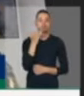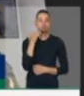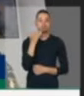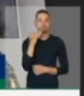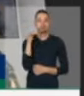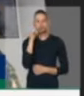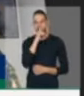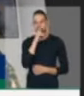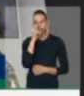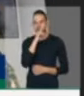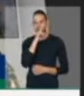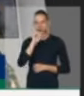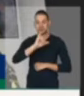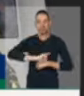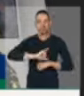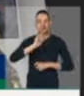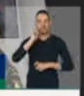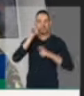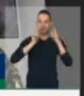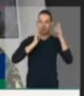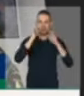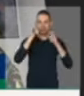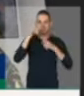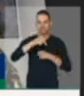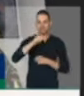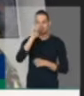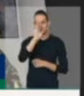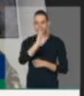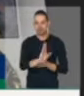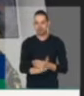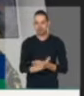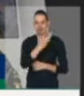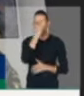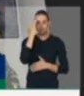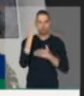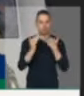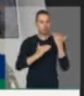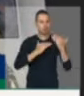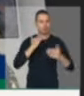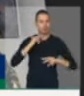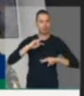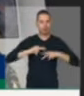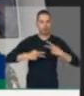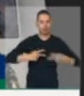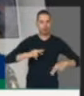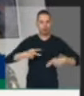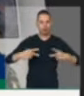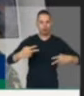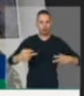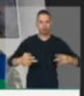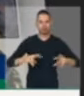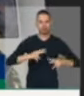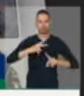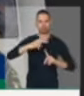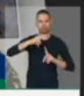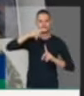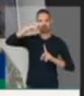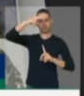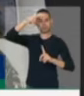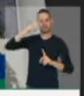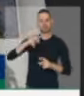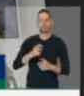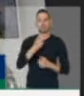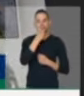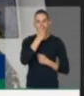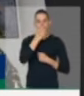centro da preocupação desse país. As pessoas morrem aos milhares, nós temos falta de insumos, de